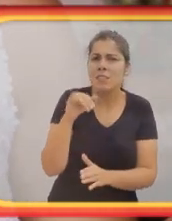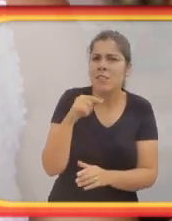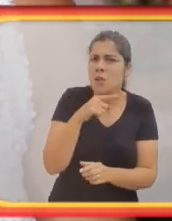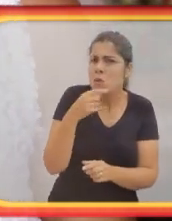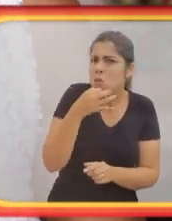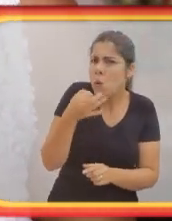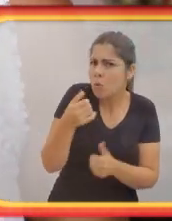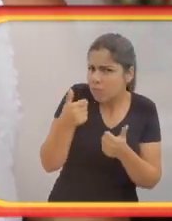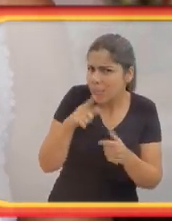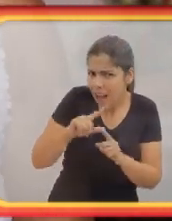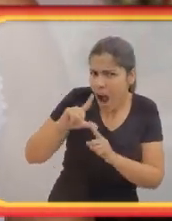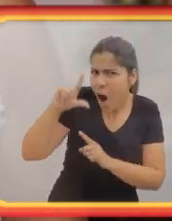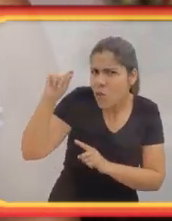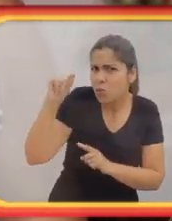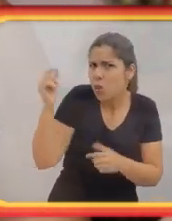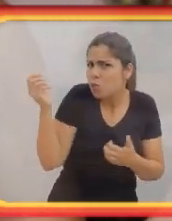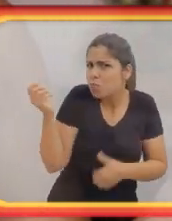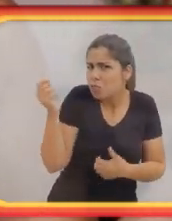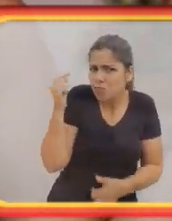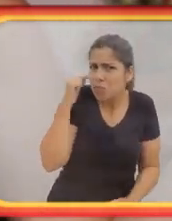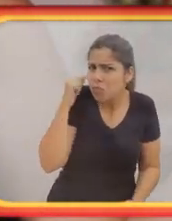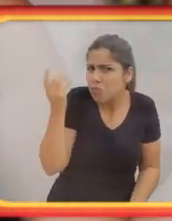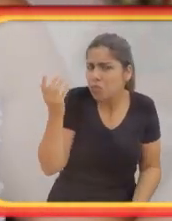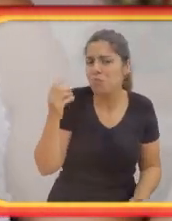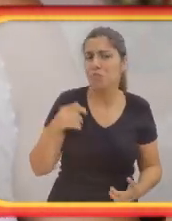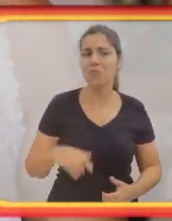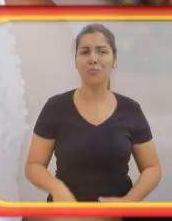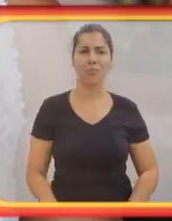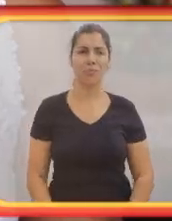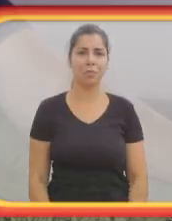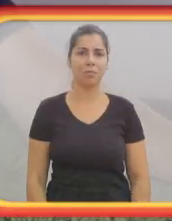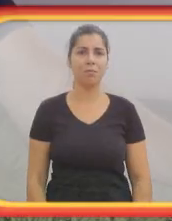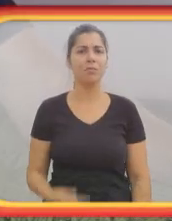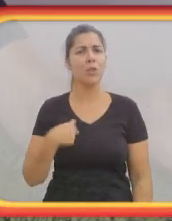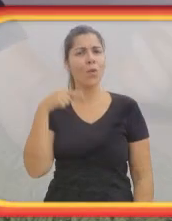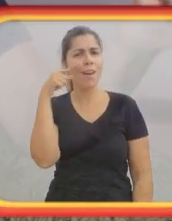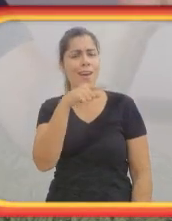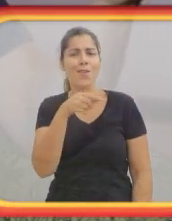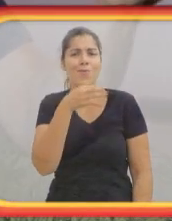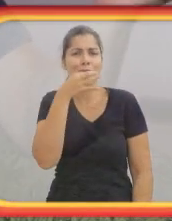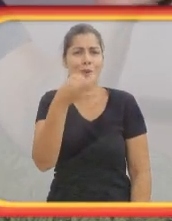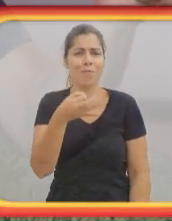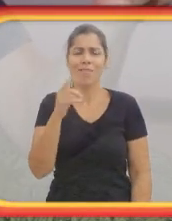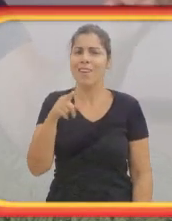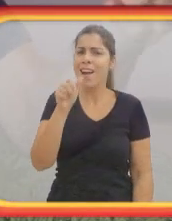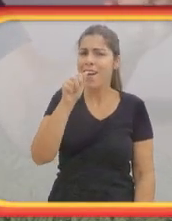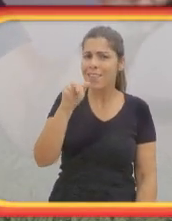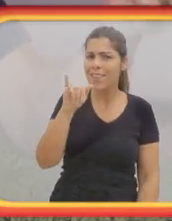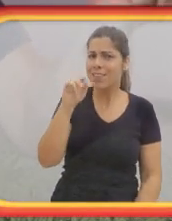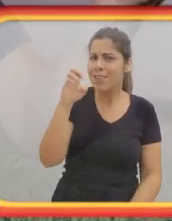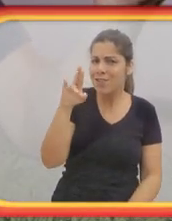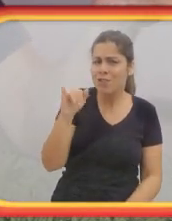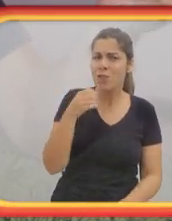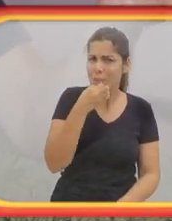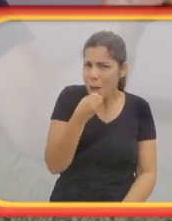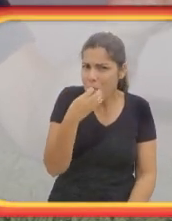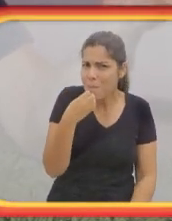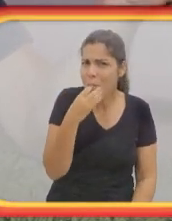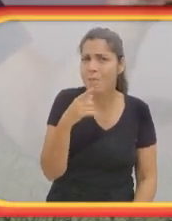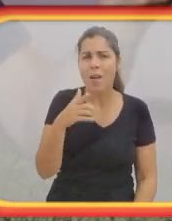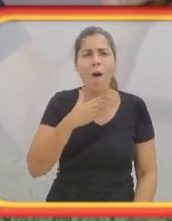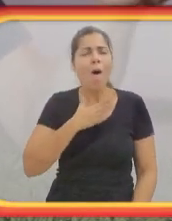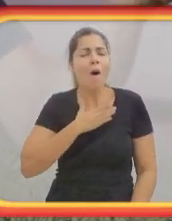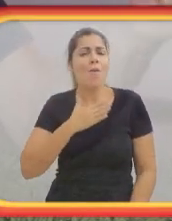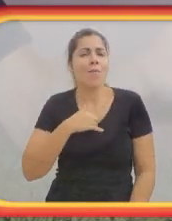com aquele som? Tá alto o bandolim? Eu estou lá passando o som. E aí, Cris?